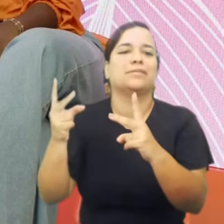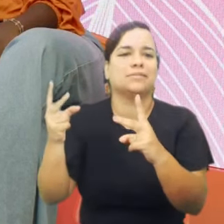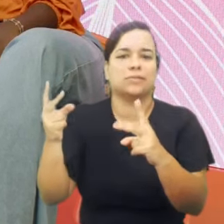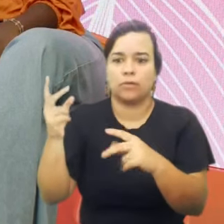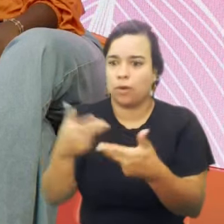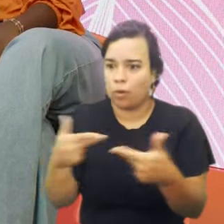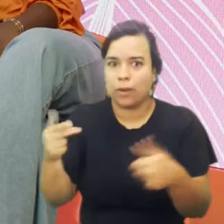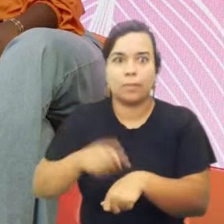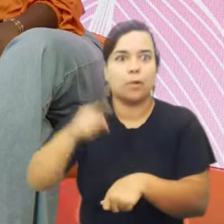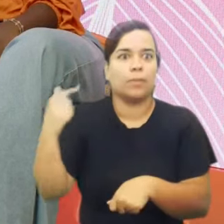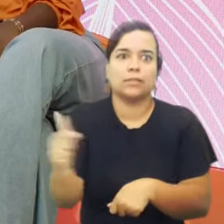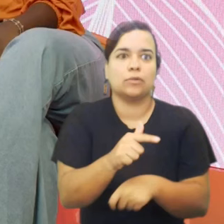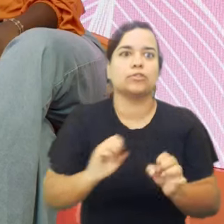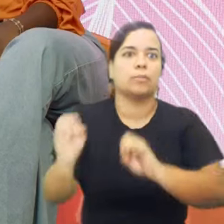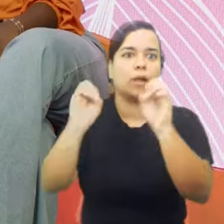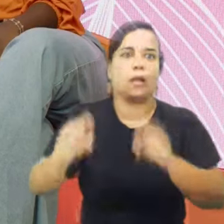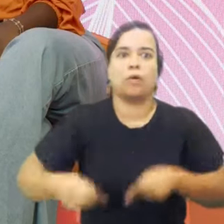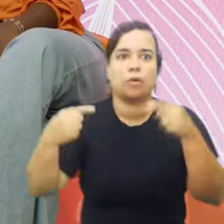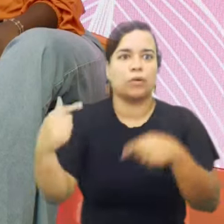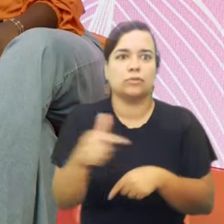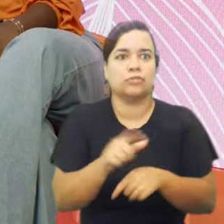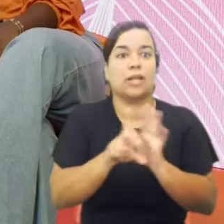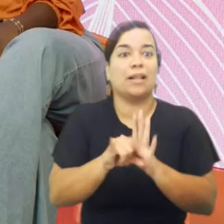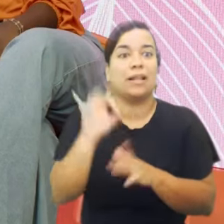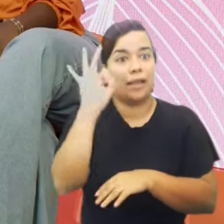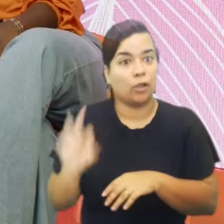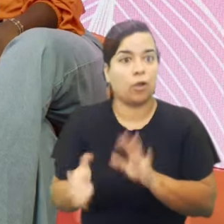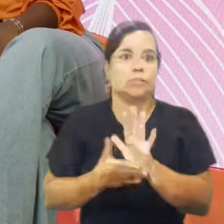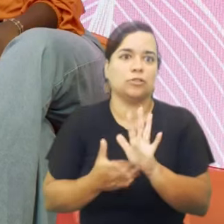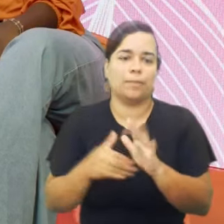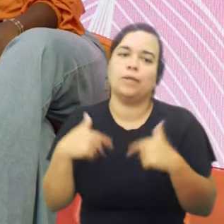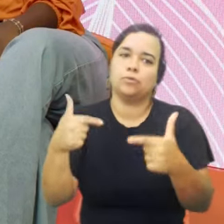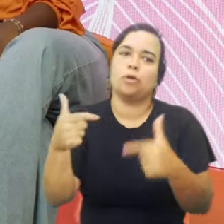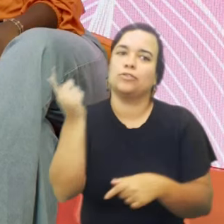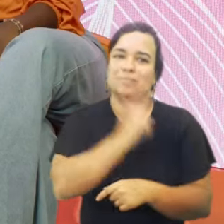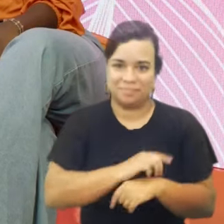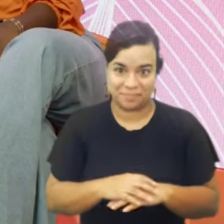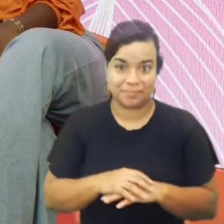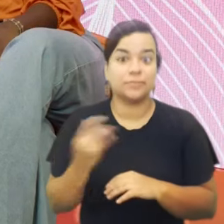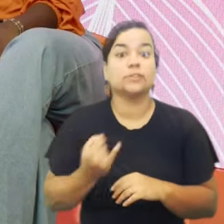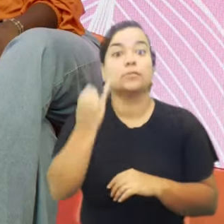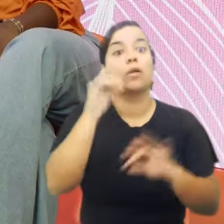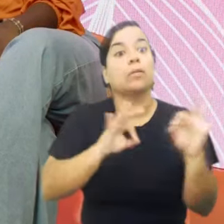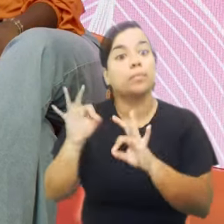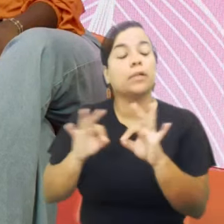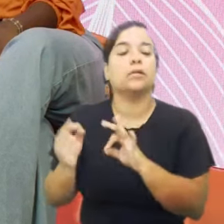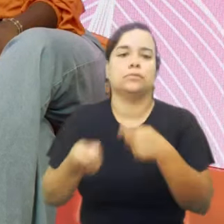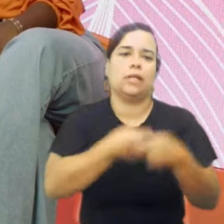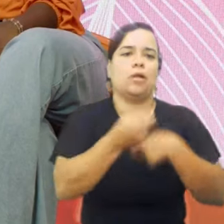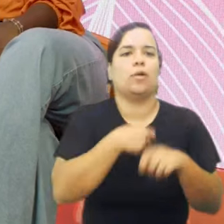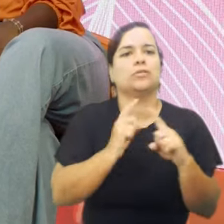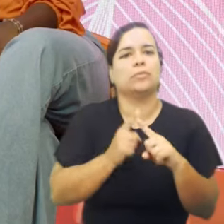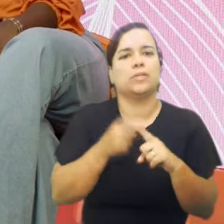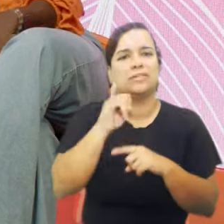Naquele momento não tinha ninguém fazendo, não tinha concorrente, a lei de cotas cobrando. Então, eu dei sorte. É importante fazer plano de negócio, porque a gente desvia